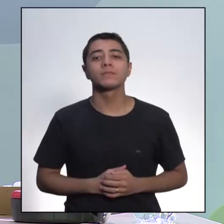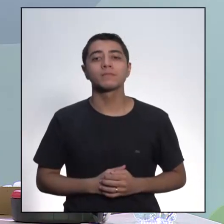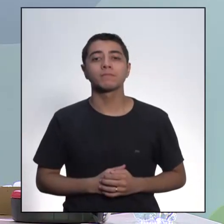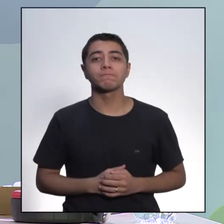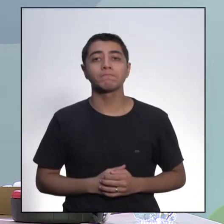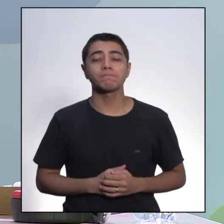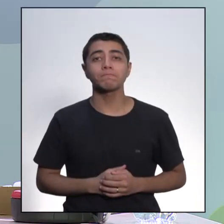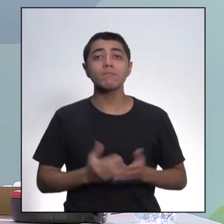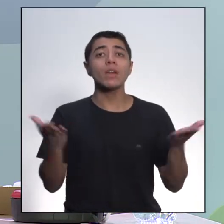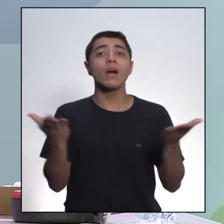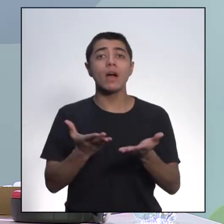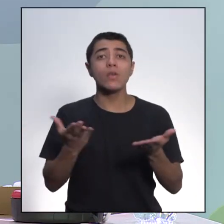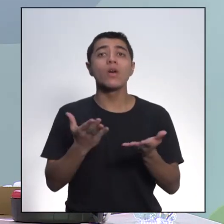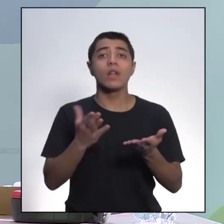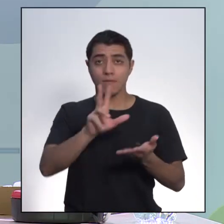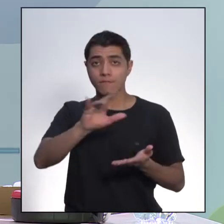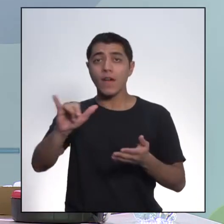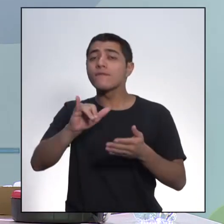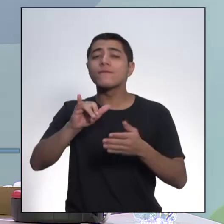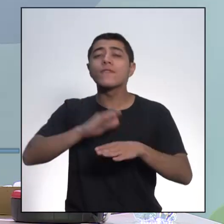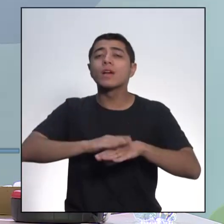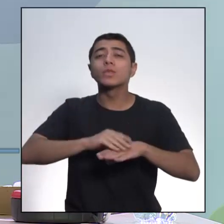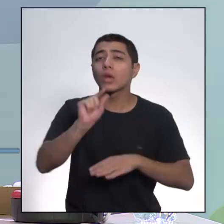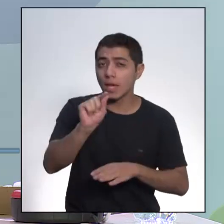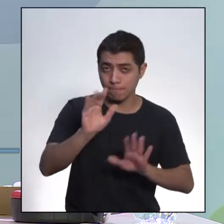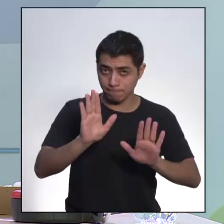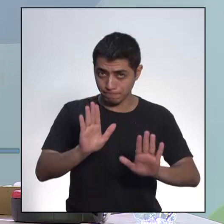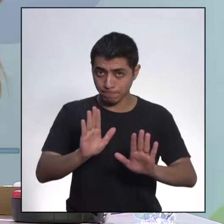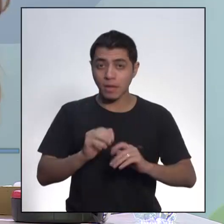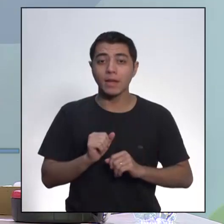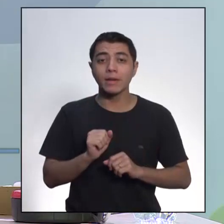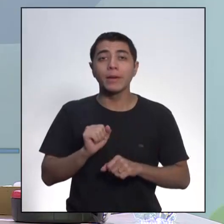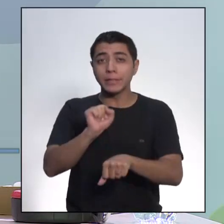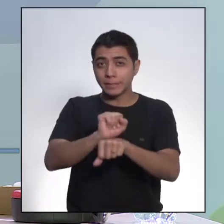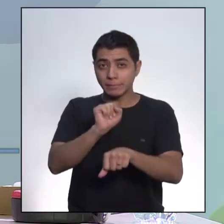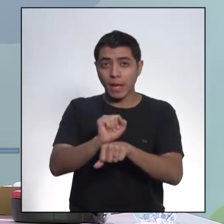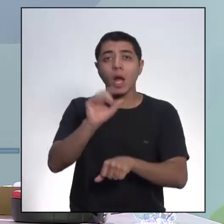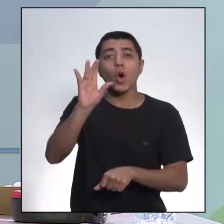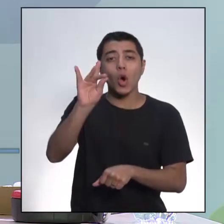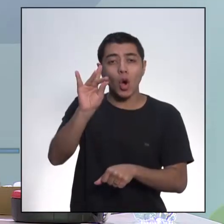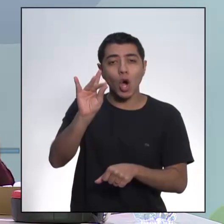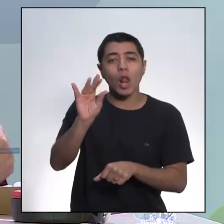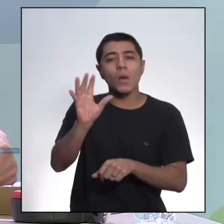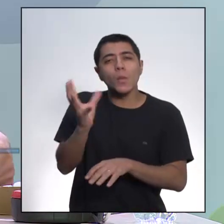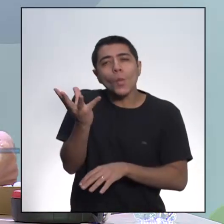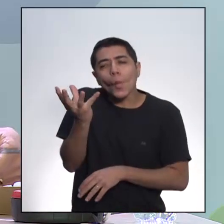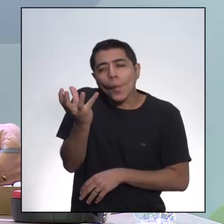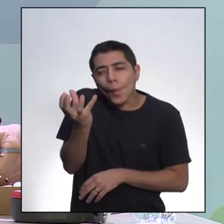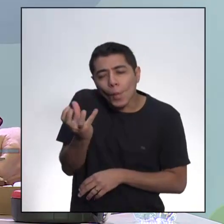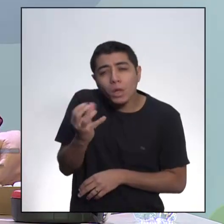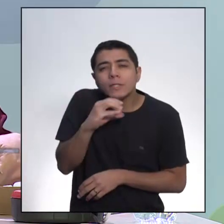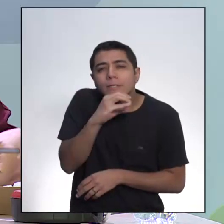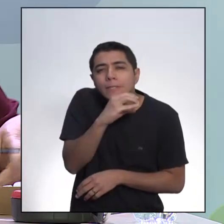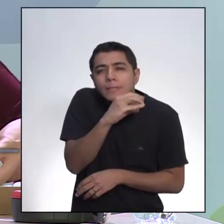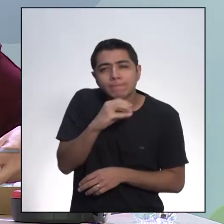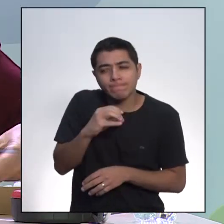No momento que ela estiver bem sequinha, você vai pegar um pedacinho do palito que você já